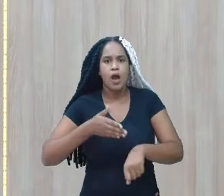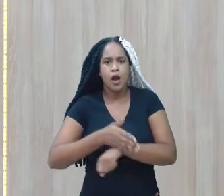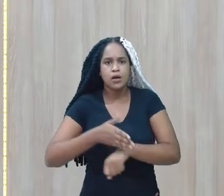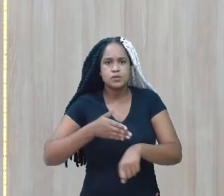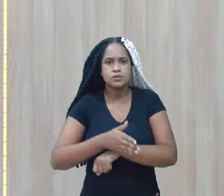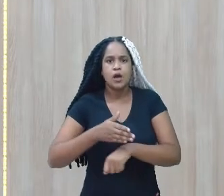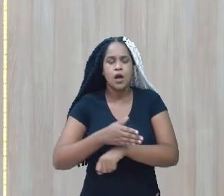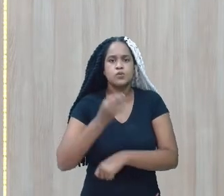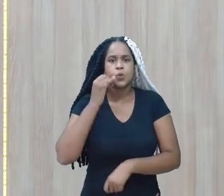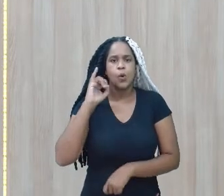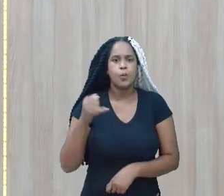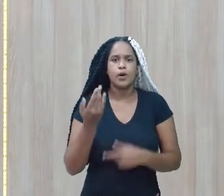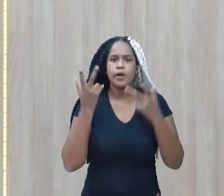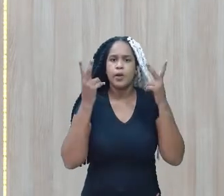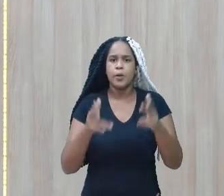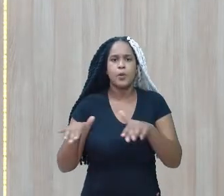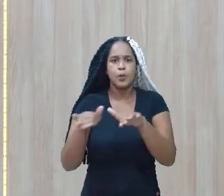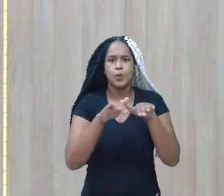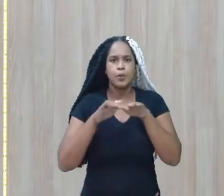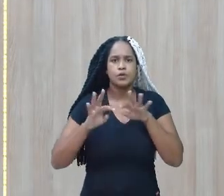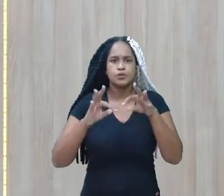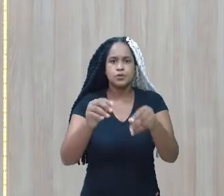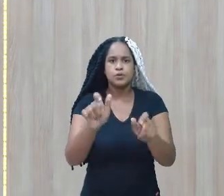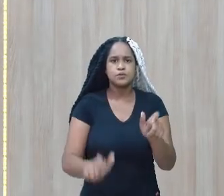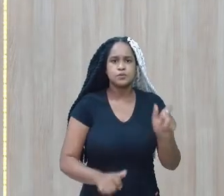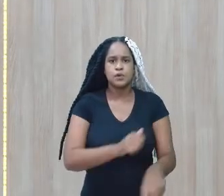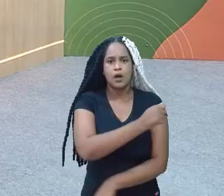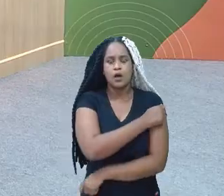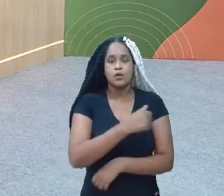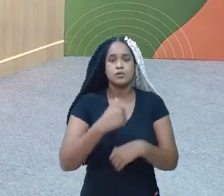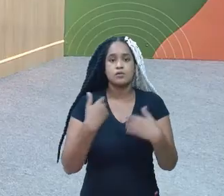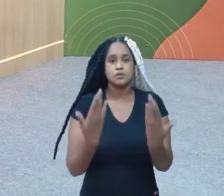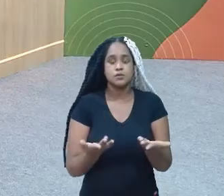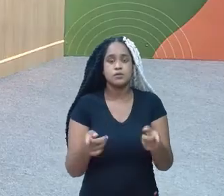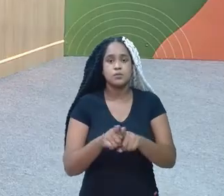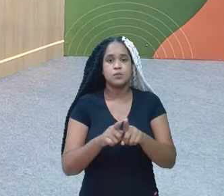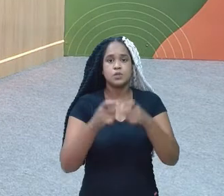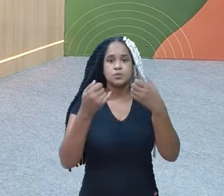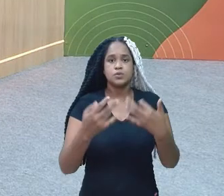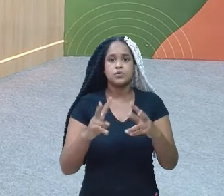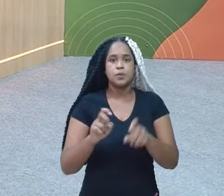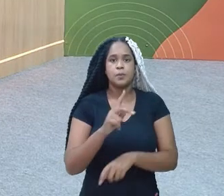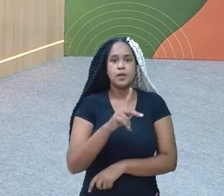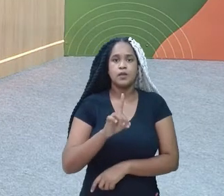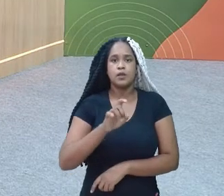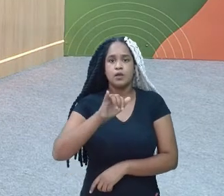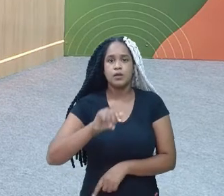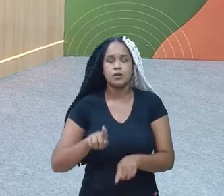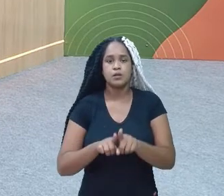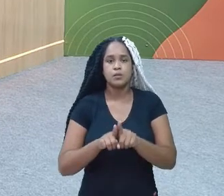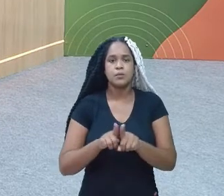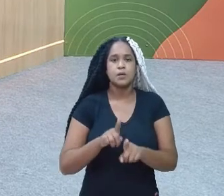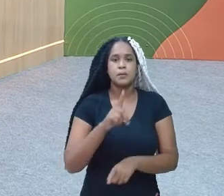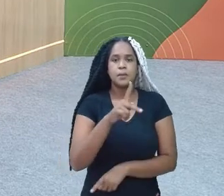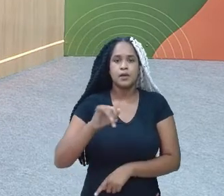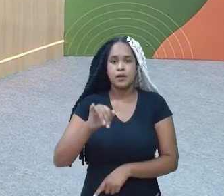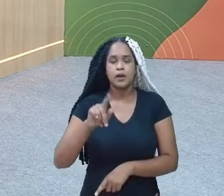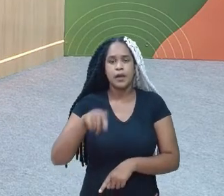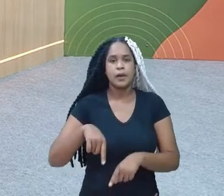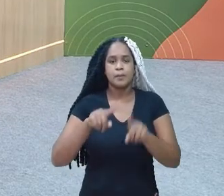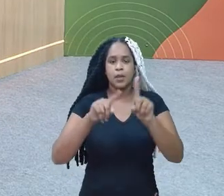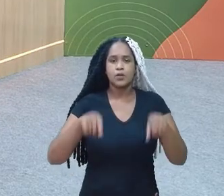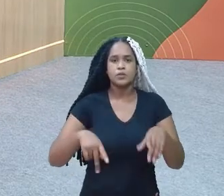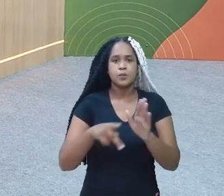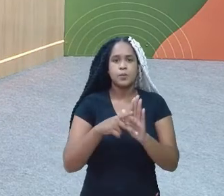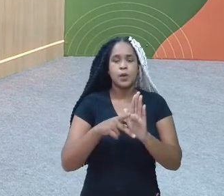mesmas oportunidades de aprendizagem. Falamos também sobre o PDI e o PEI, que são o Plano de